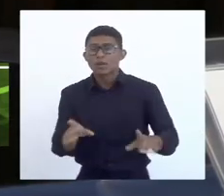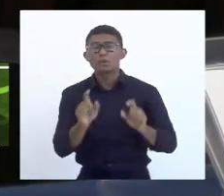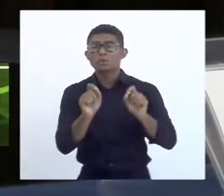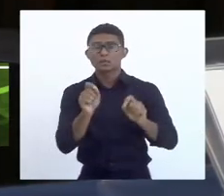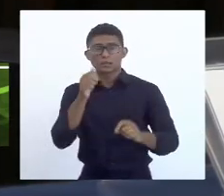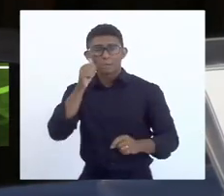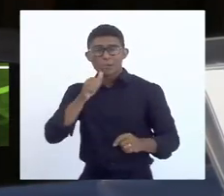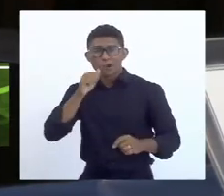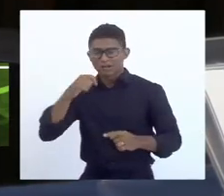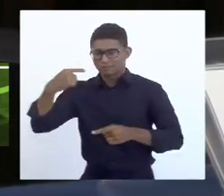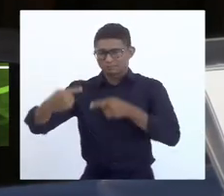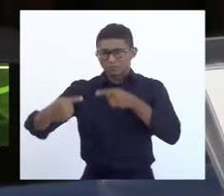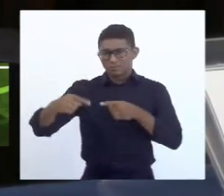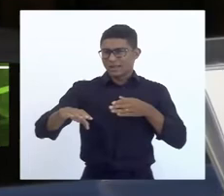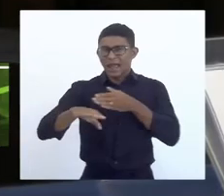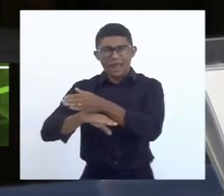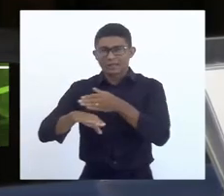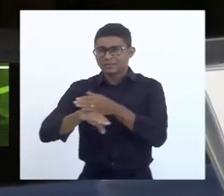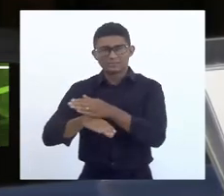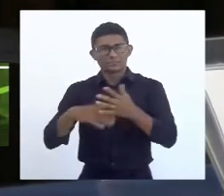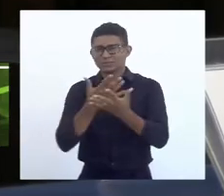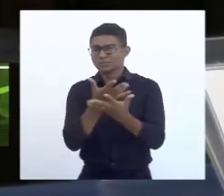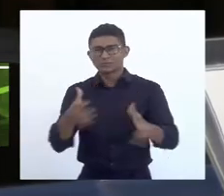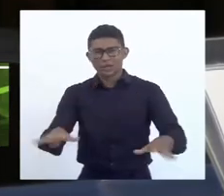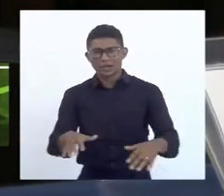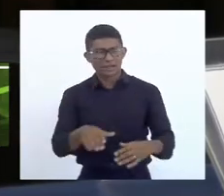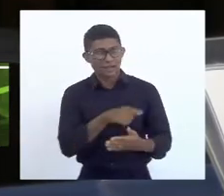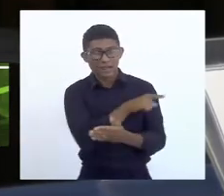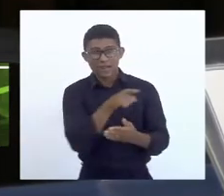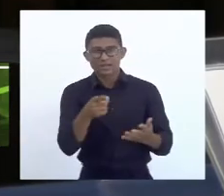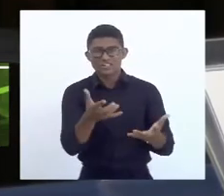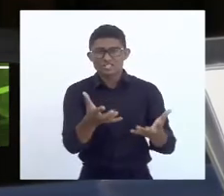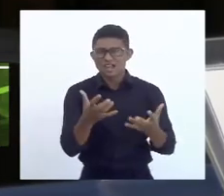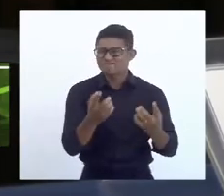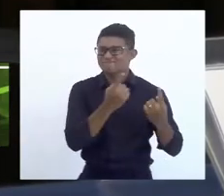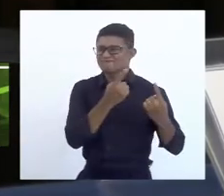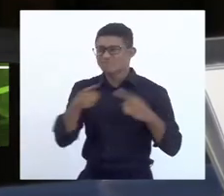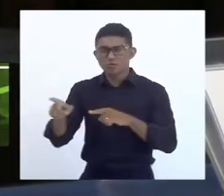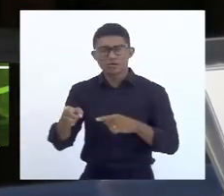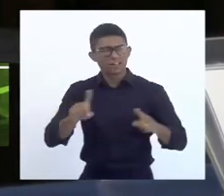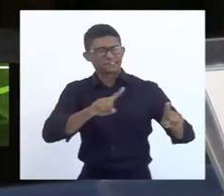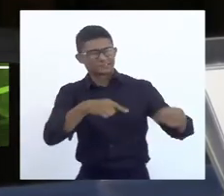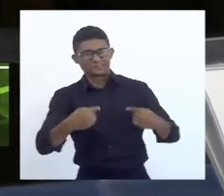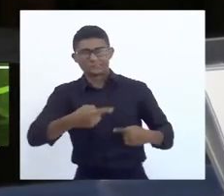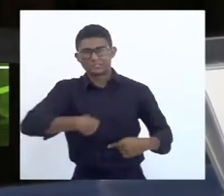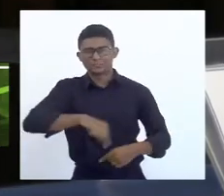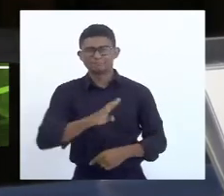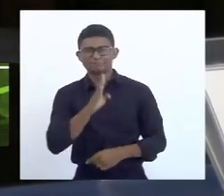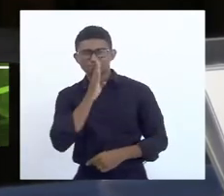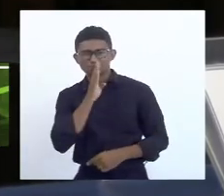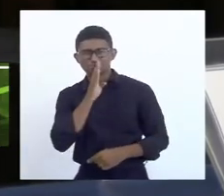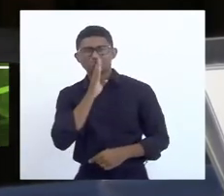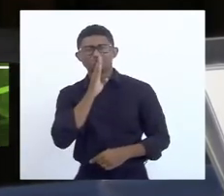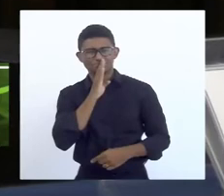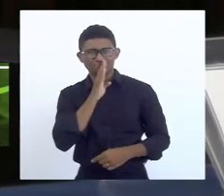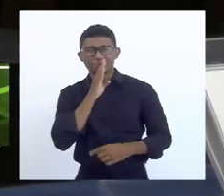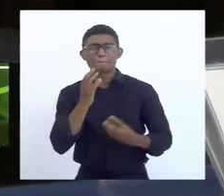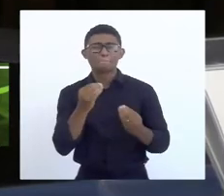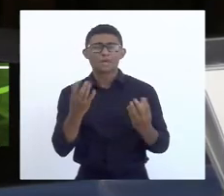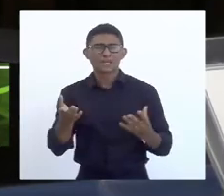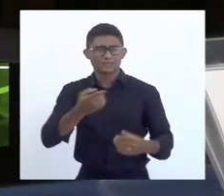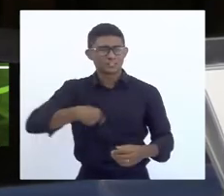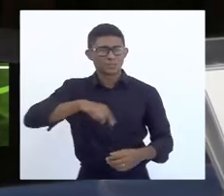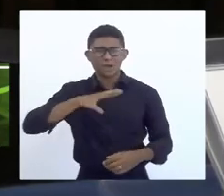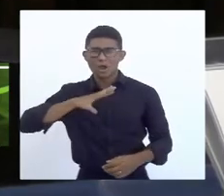política. Uma tentativa de nos calar enquanto cidadã, para que não tenhamos coragem